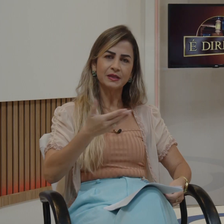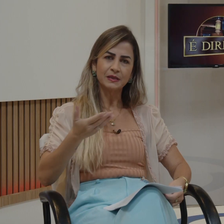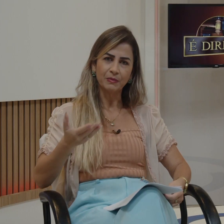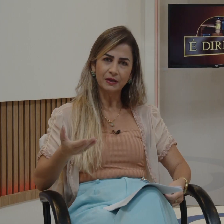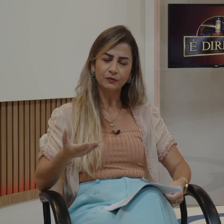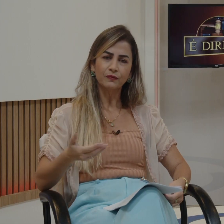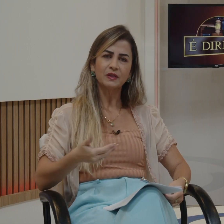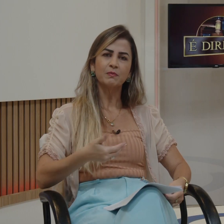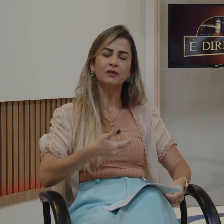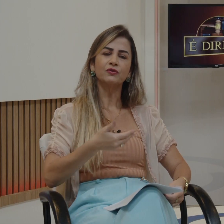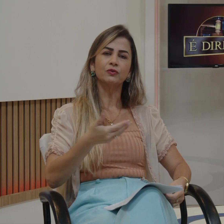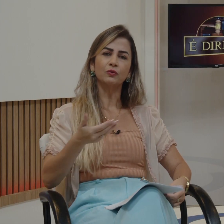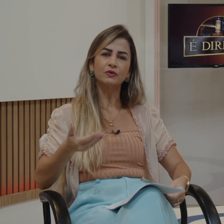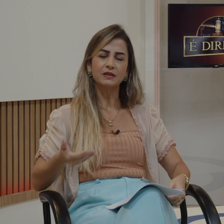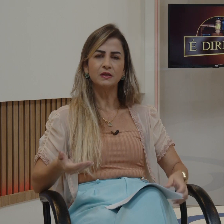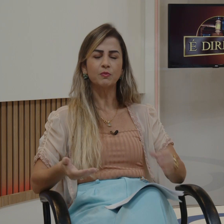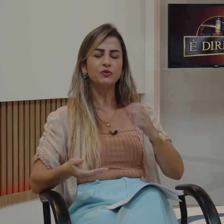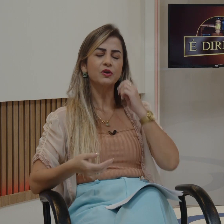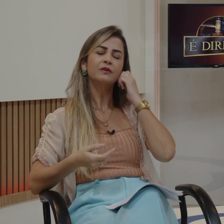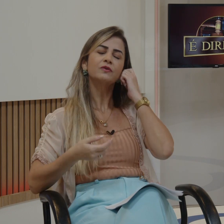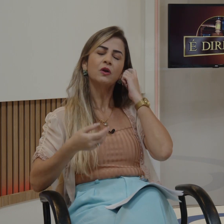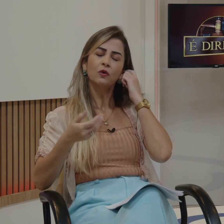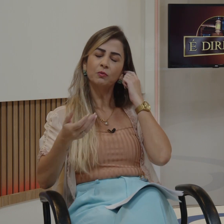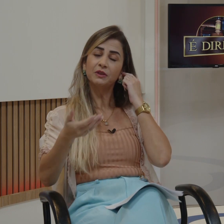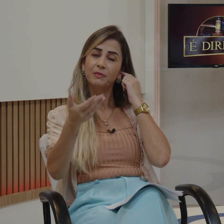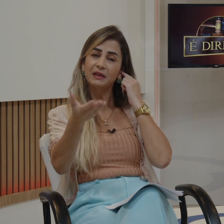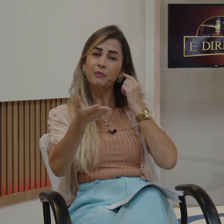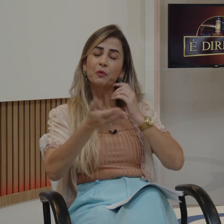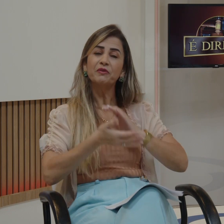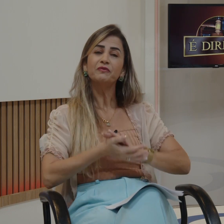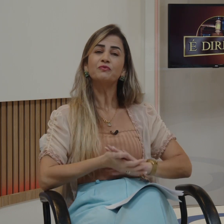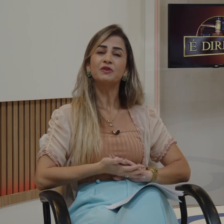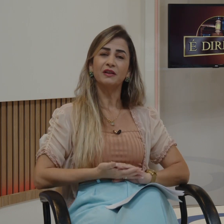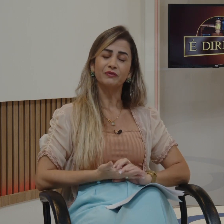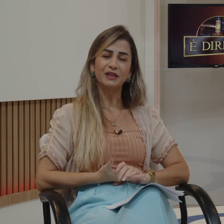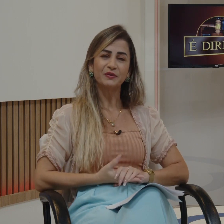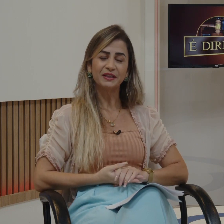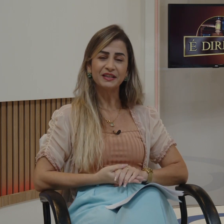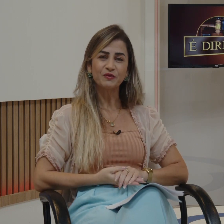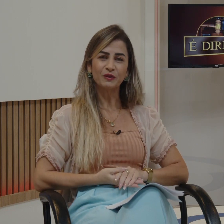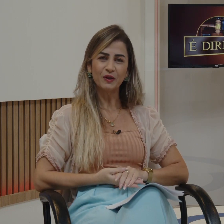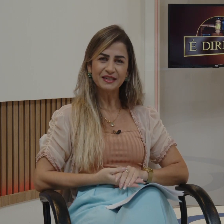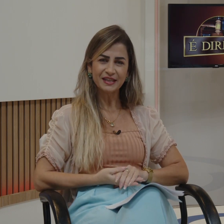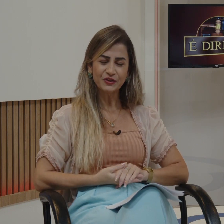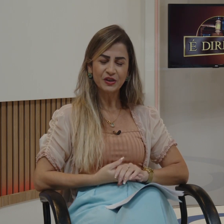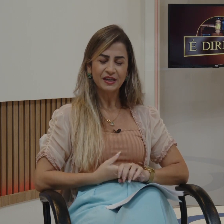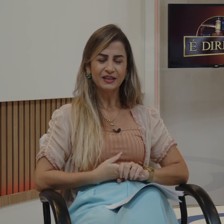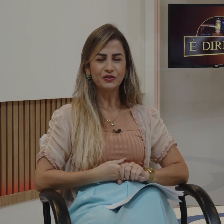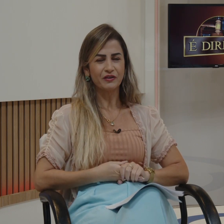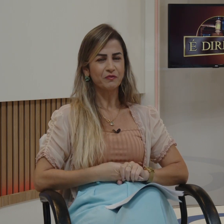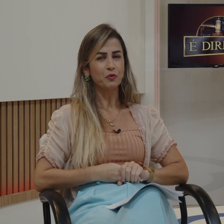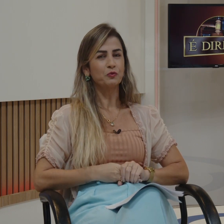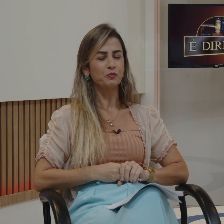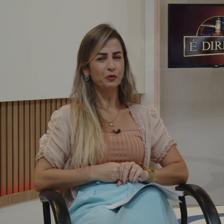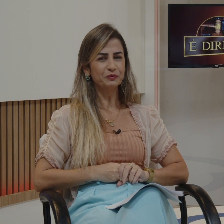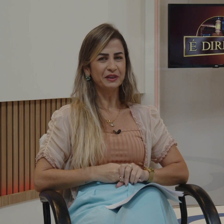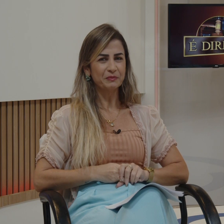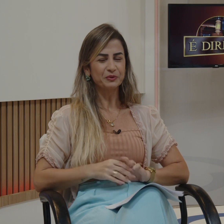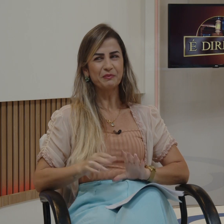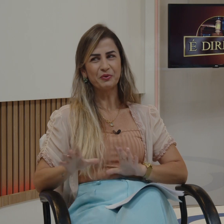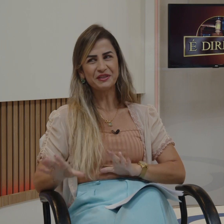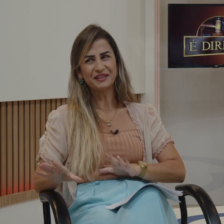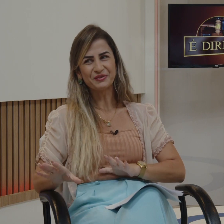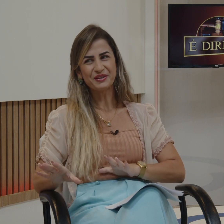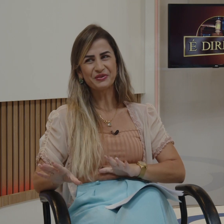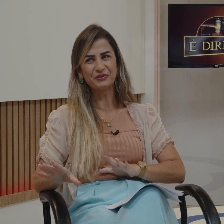esse conhecimento, faz parte de todos esses projetos, como também da própria FUNCI, a Fundação da Criança e do Adolescente, que esteve por um bom